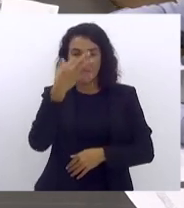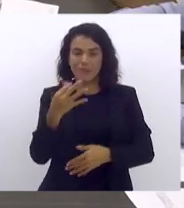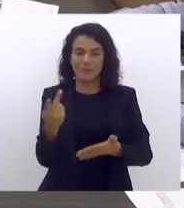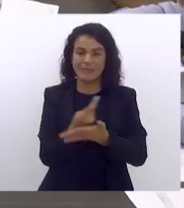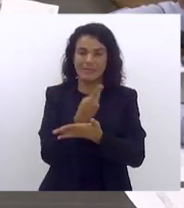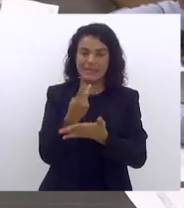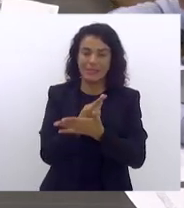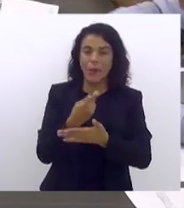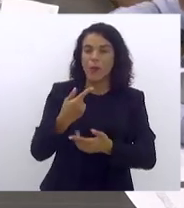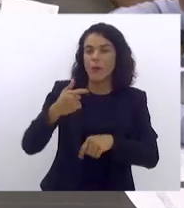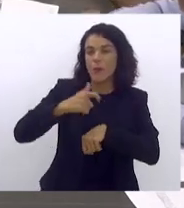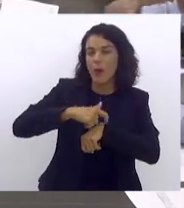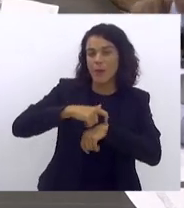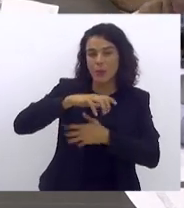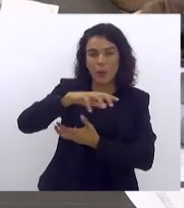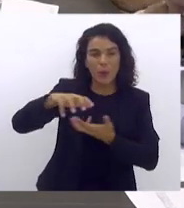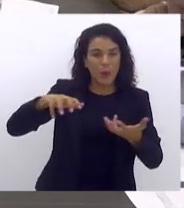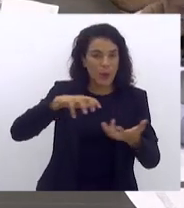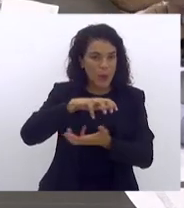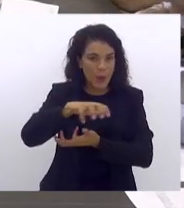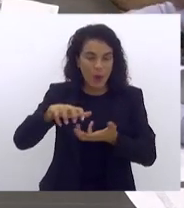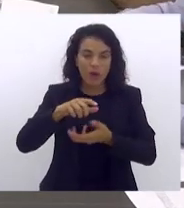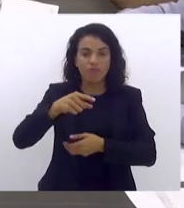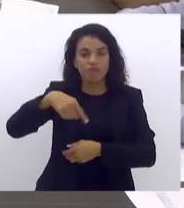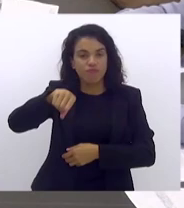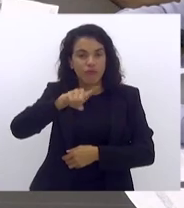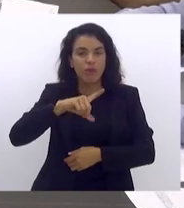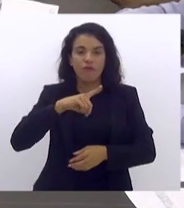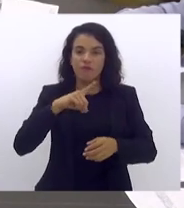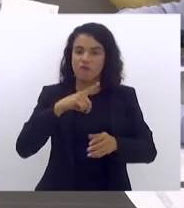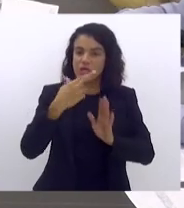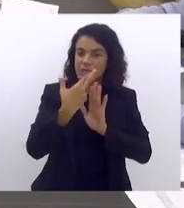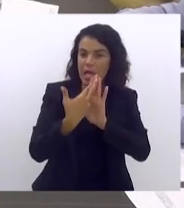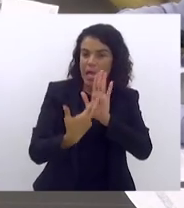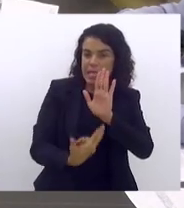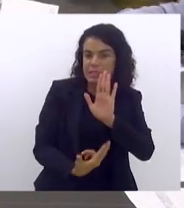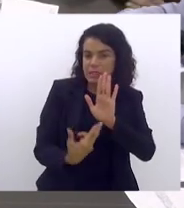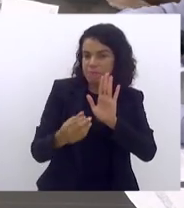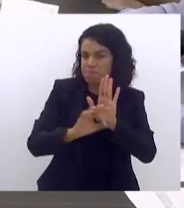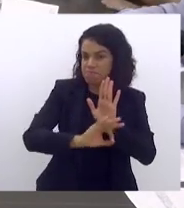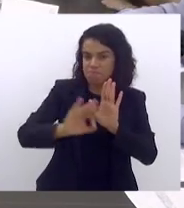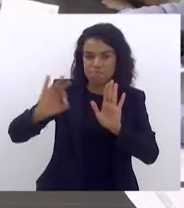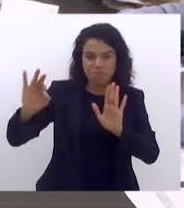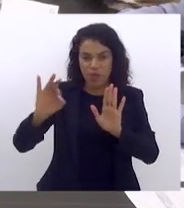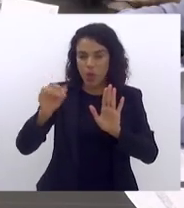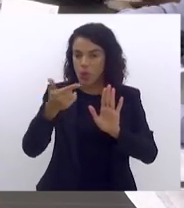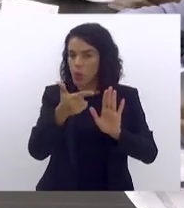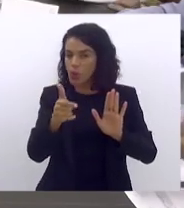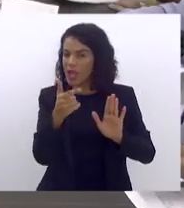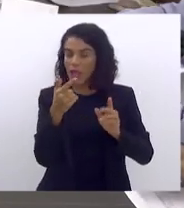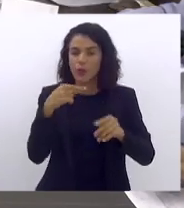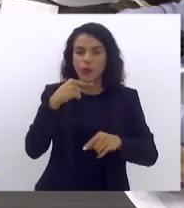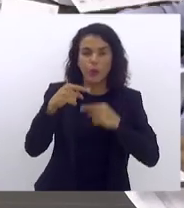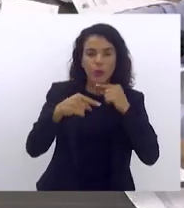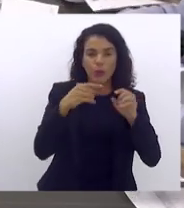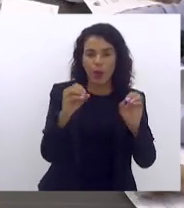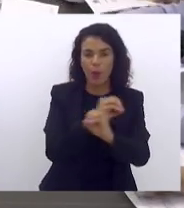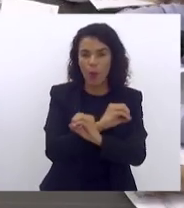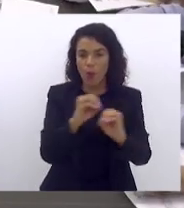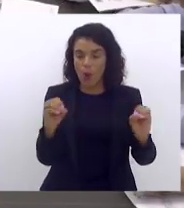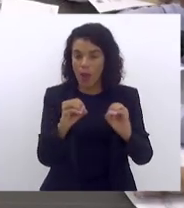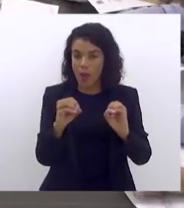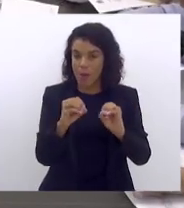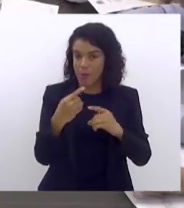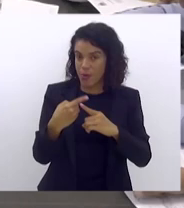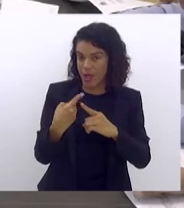momento de tanta polêmica. Vossas Excelências tiveram uma técnica redacional muito precisa e não gera margem a qualquer tipo de dúvida, considerando que essa